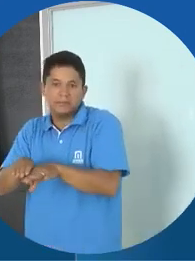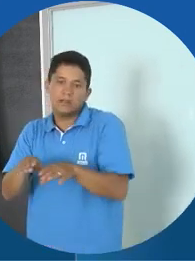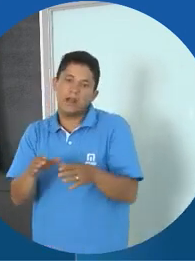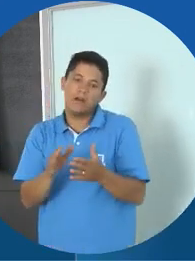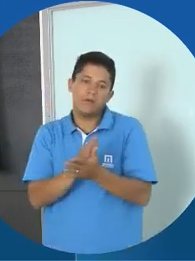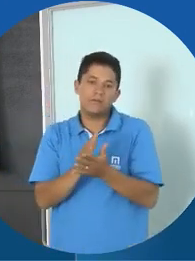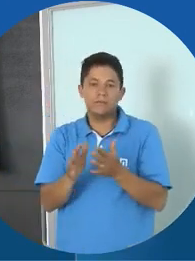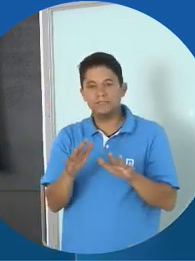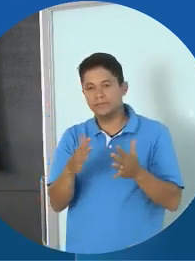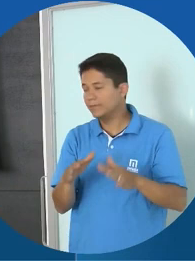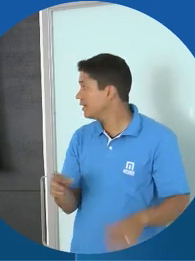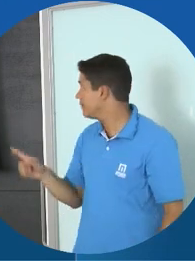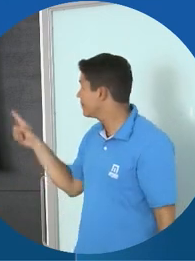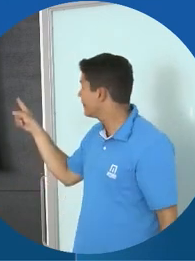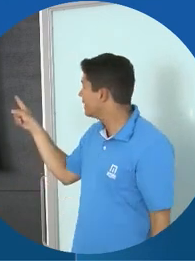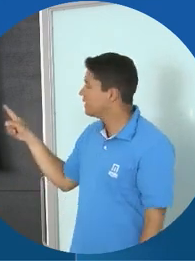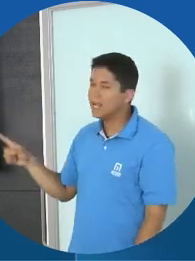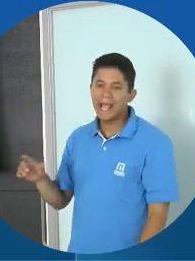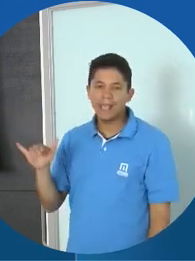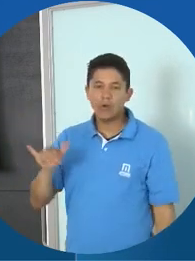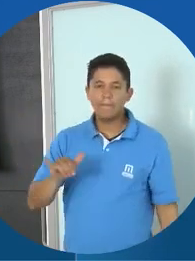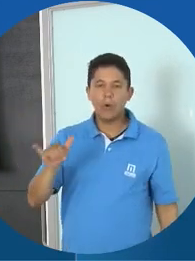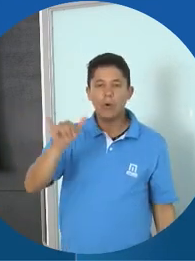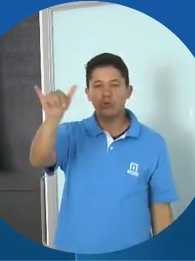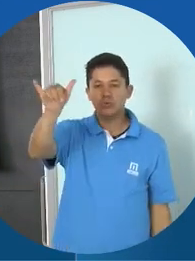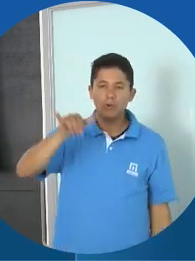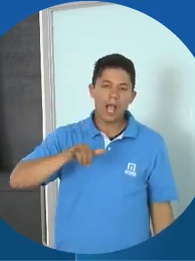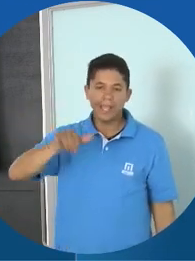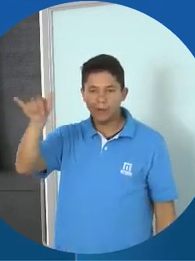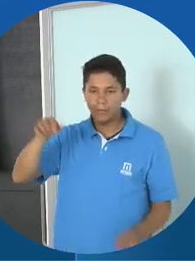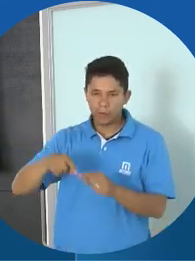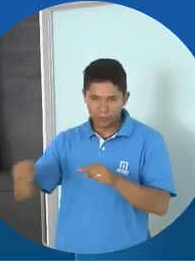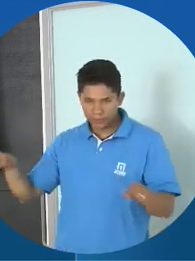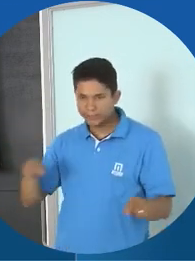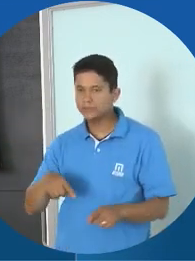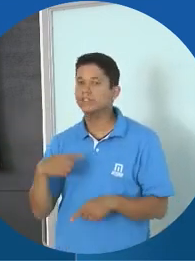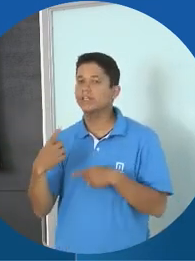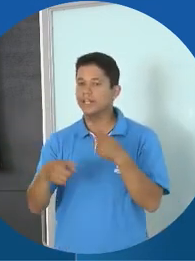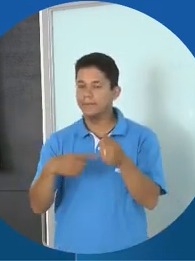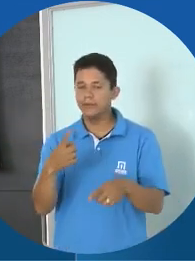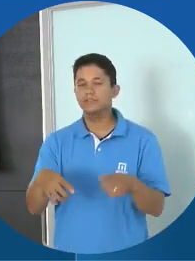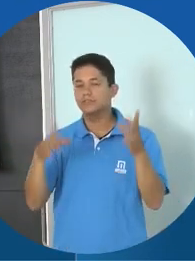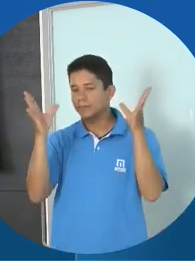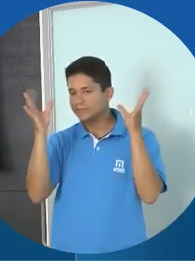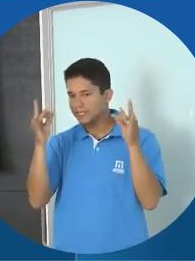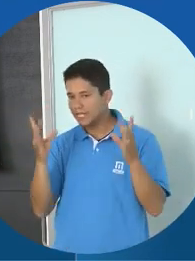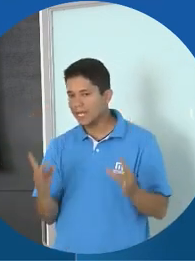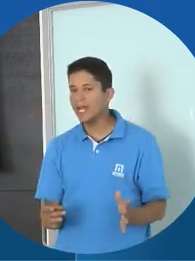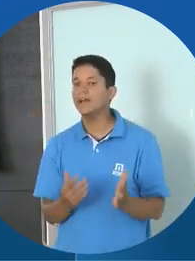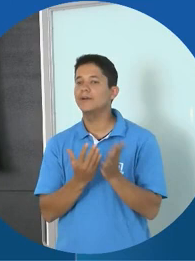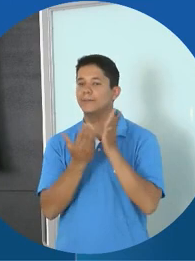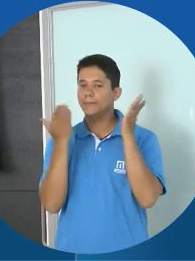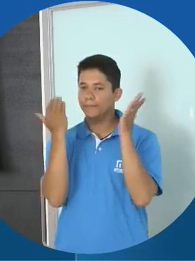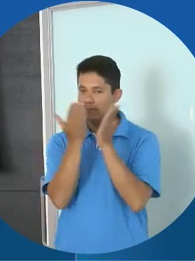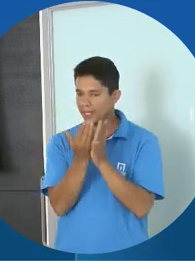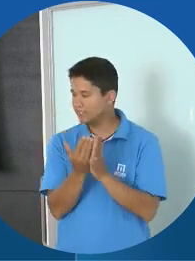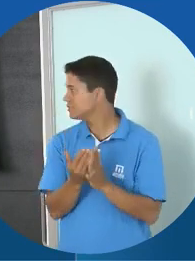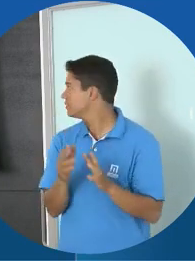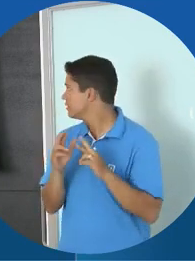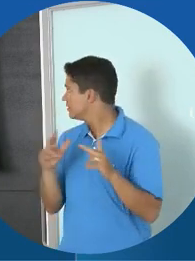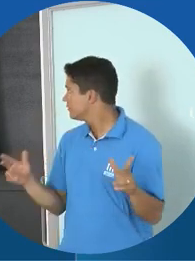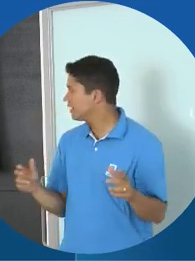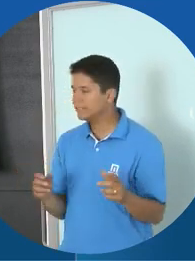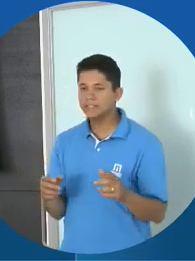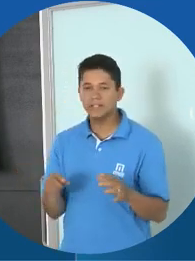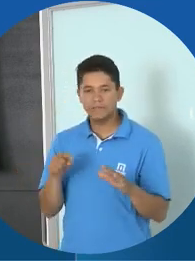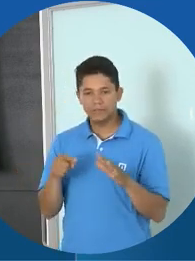portos com lajes recalcando. A gente vai detalhar um pouco mais essas questões, incluindo as